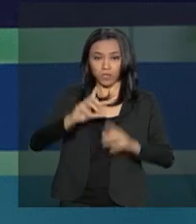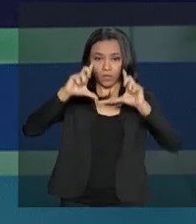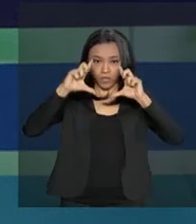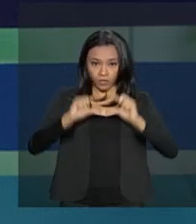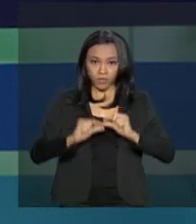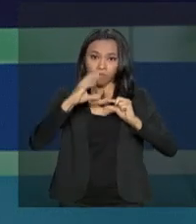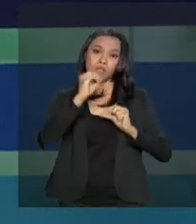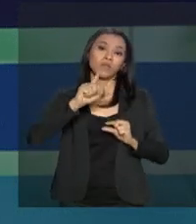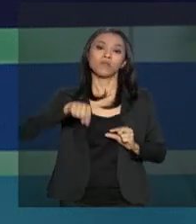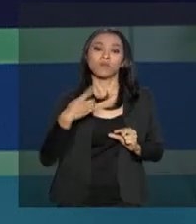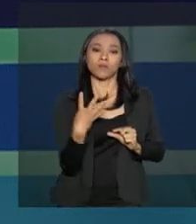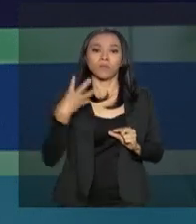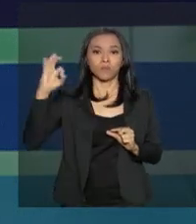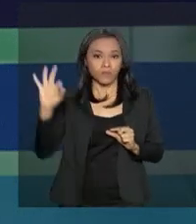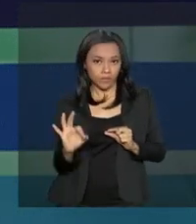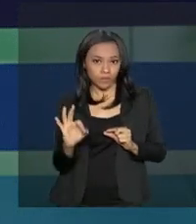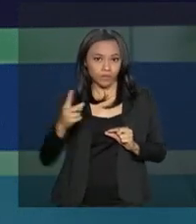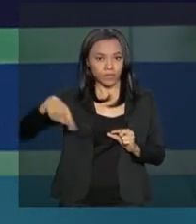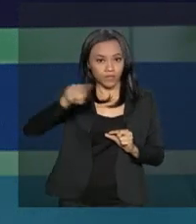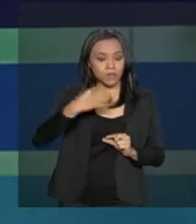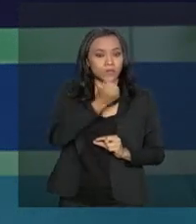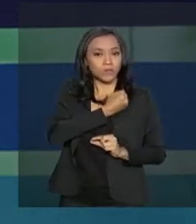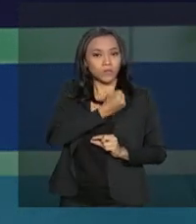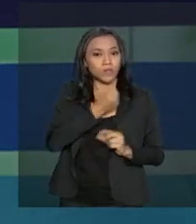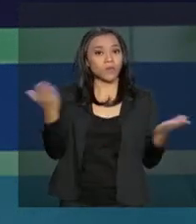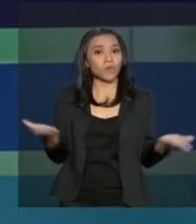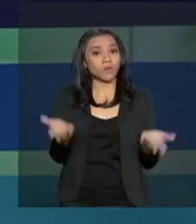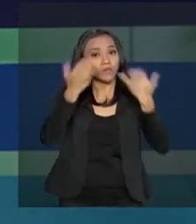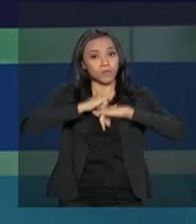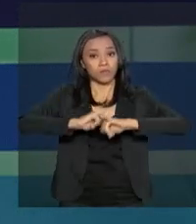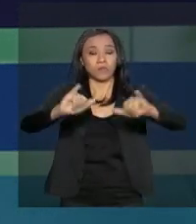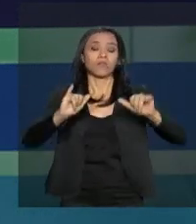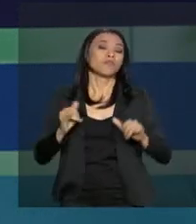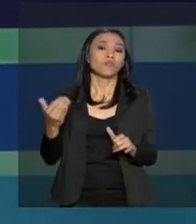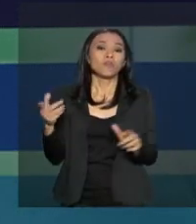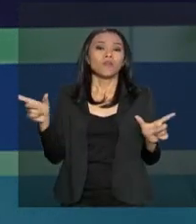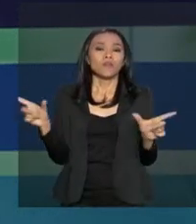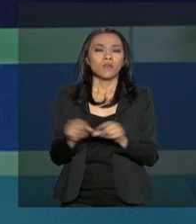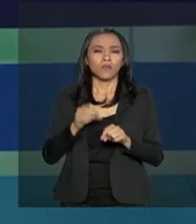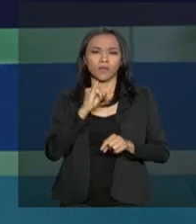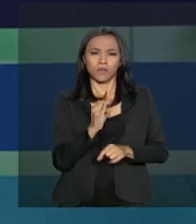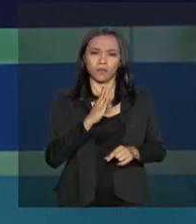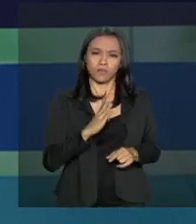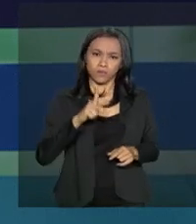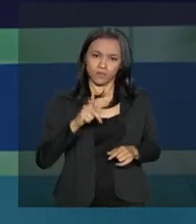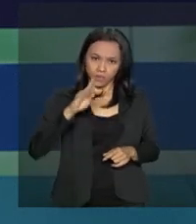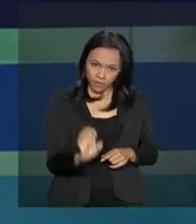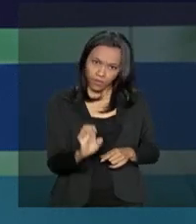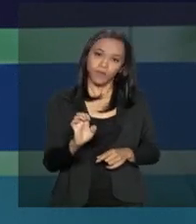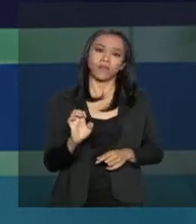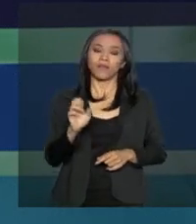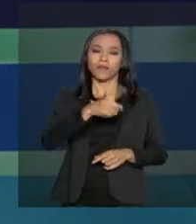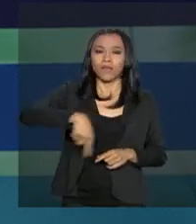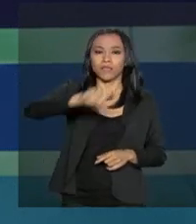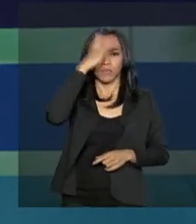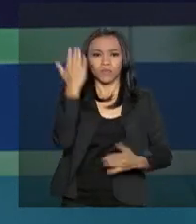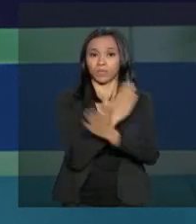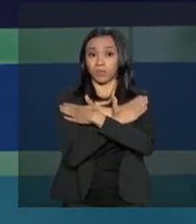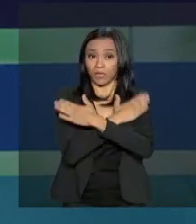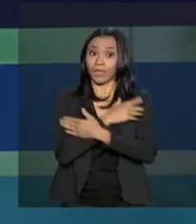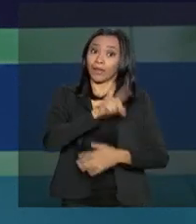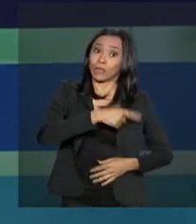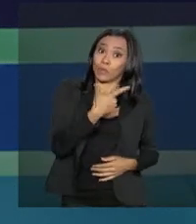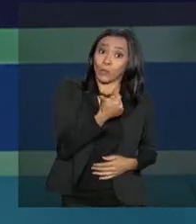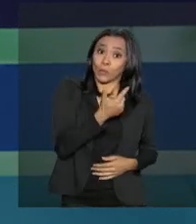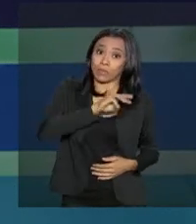0,4 por cento os números divulgados hoje pelo ibge mostram que a população desocupada de cerca de 12 milhões de